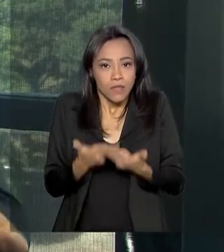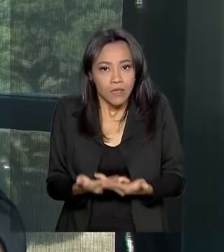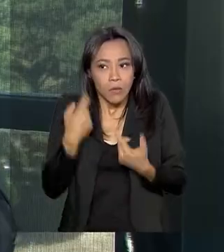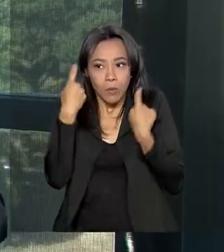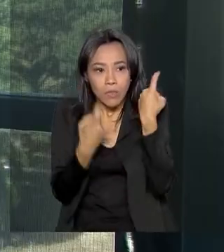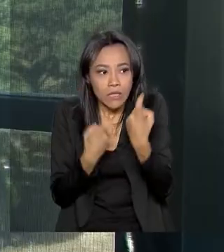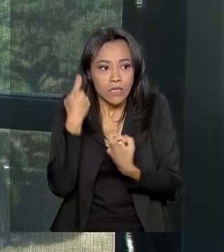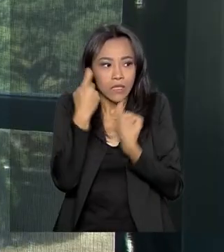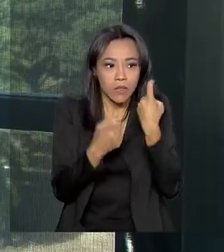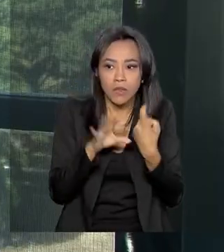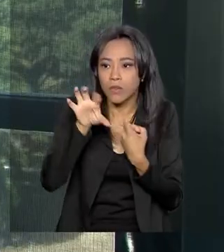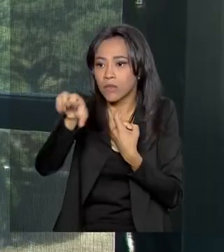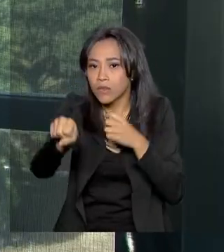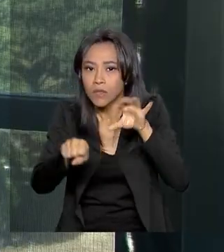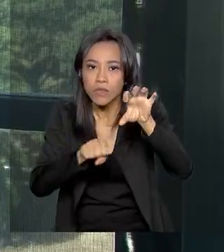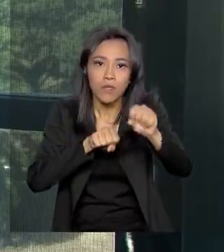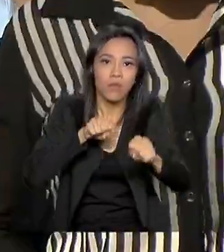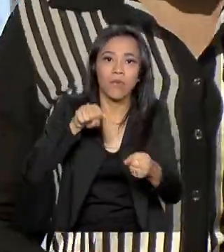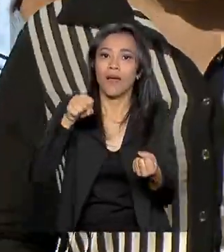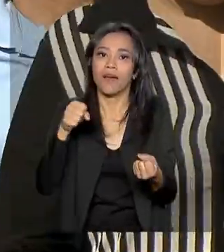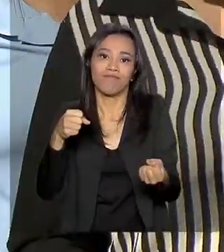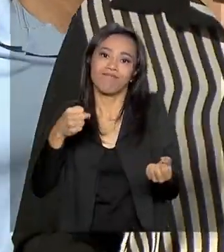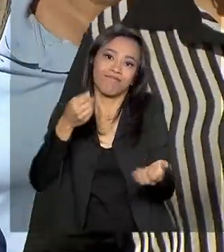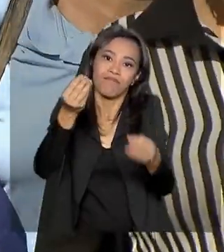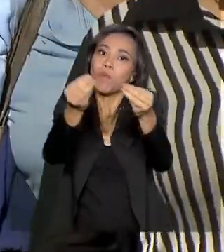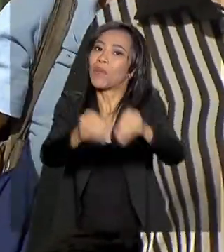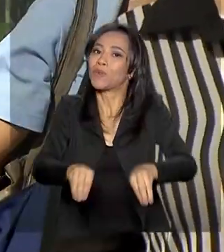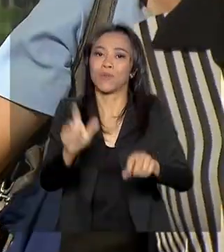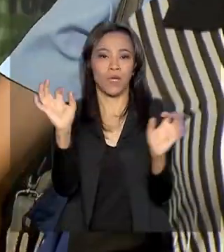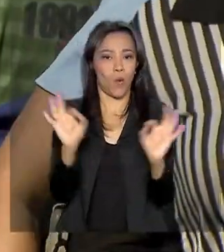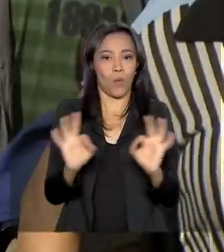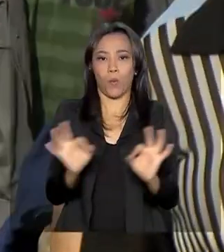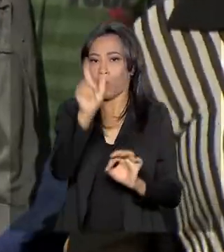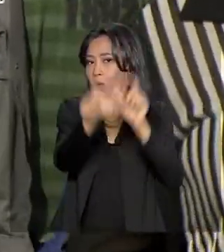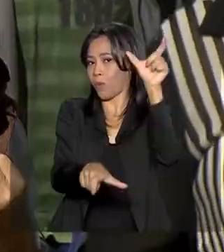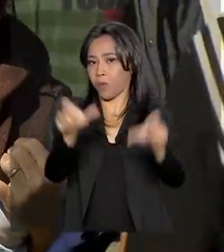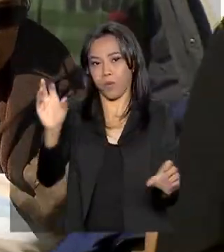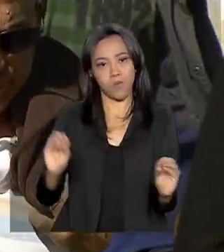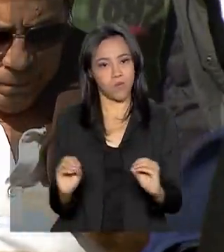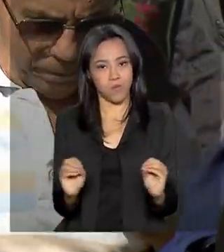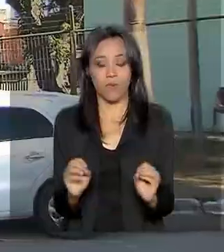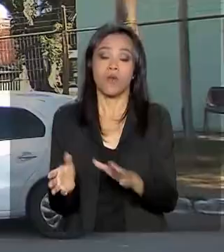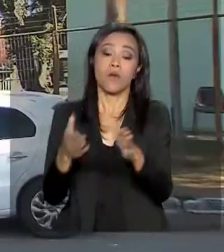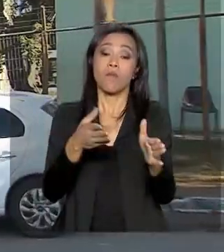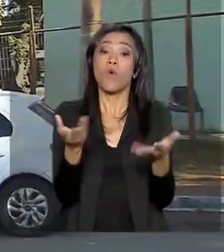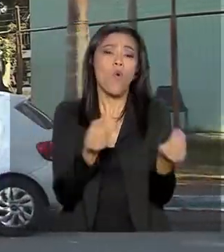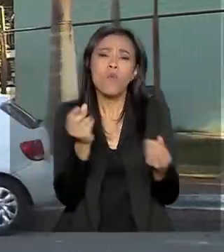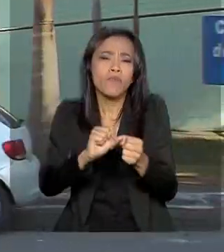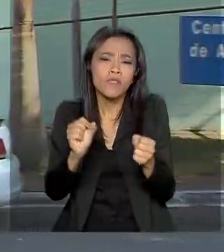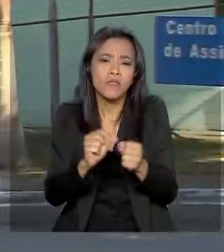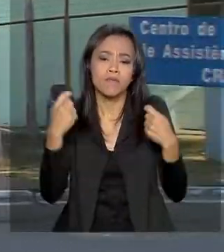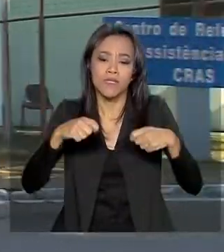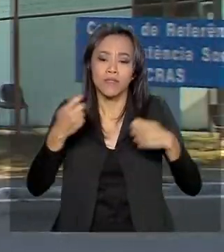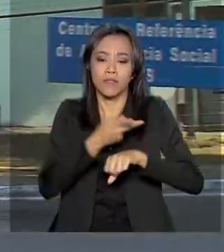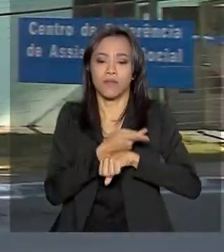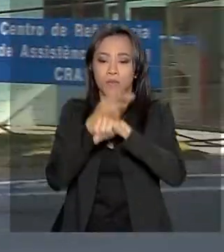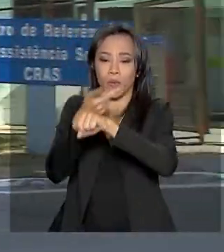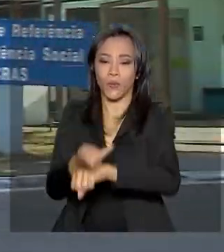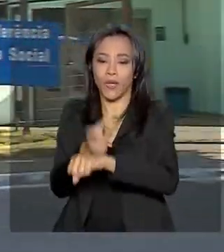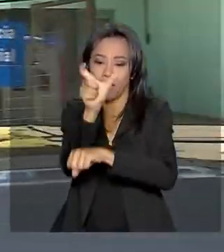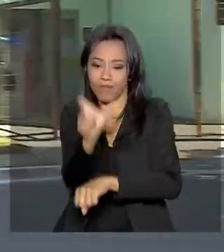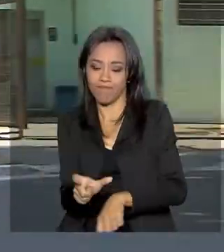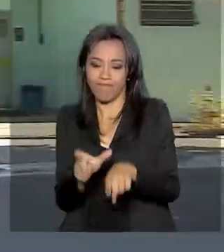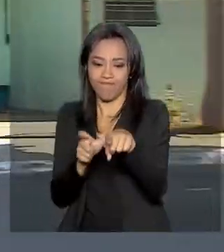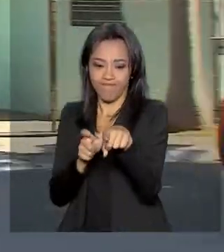preocupação de não causar injustiças. Para se cadastrar ou atualizar a inscrição, basta comparecer a um centro de